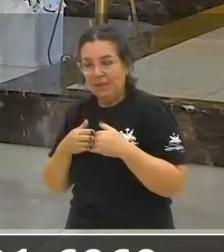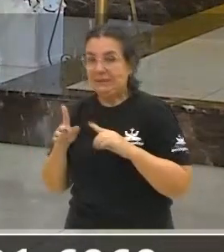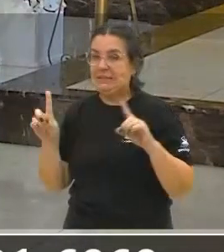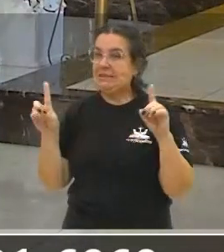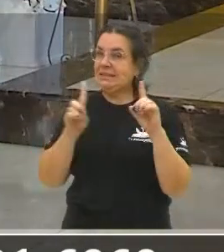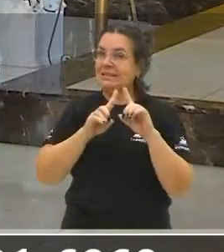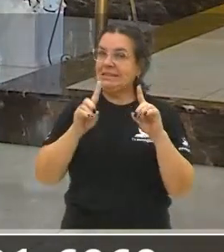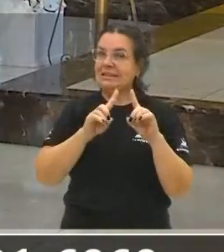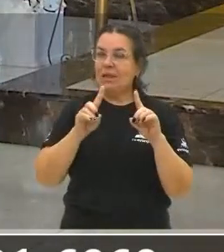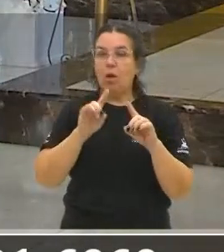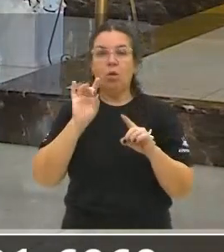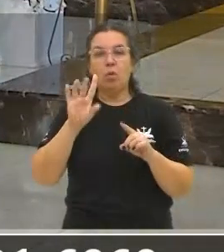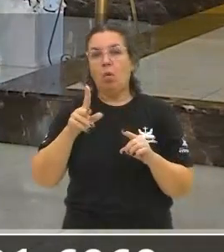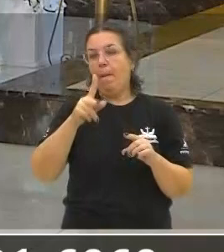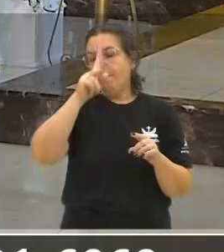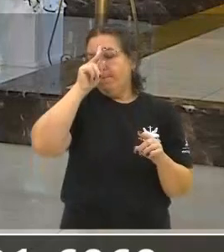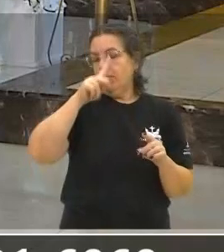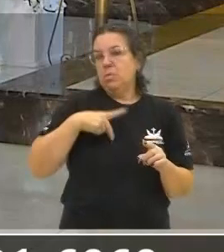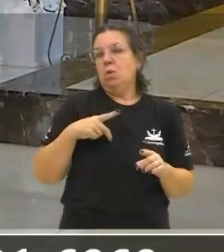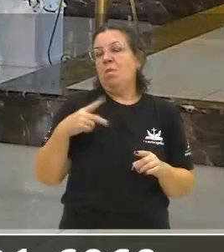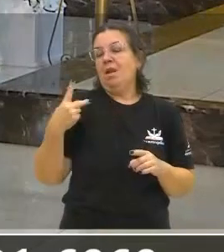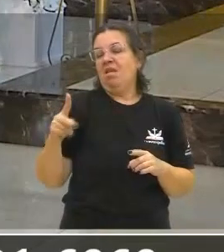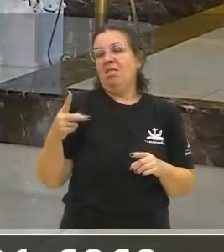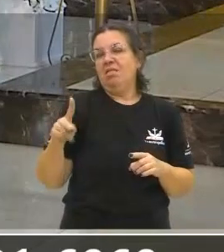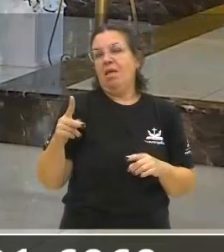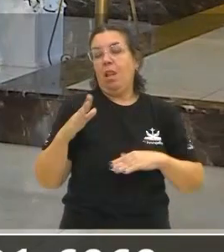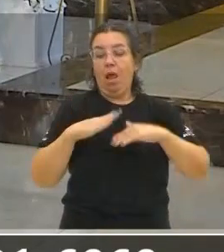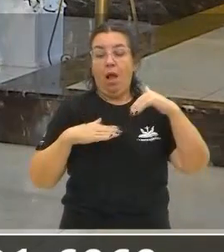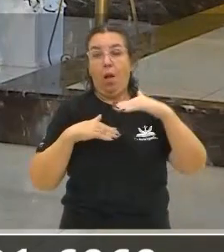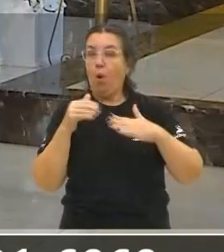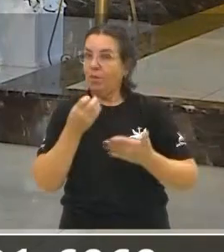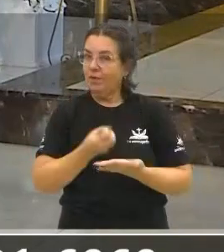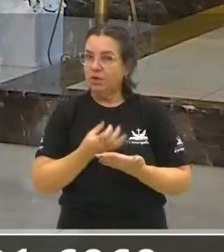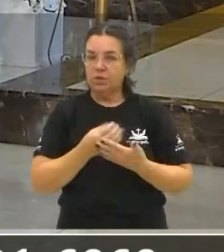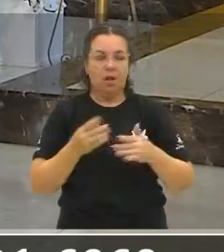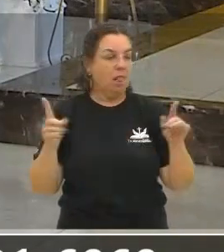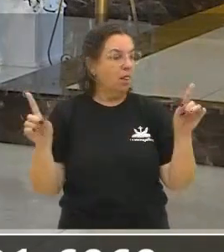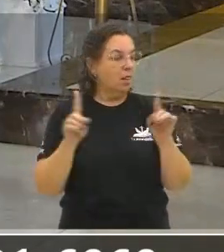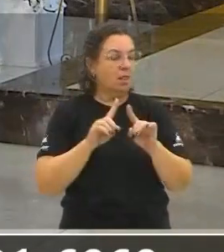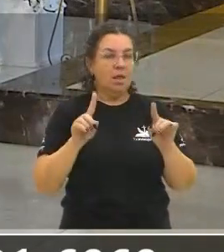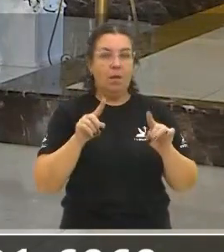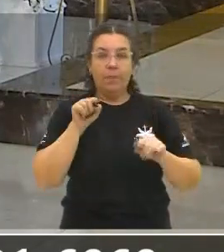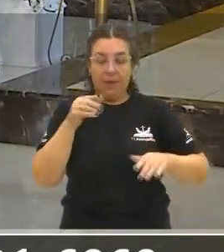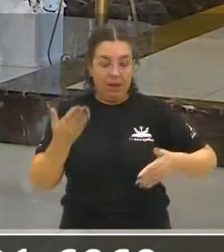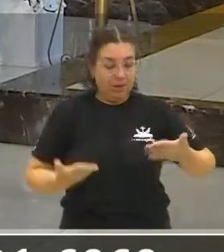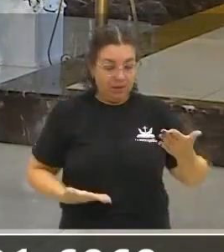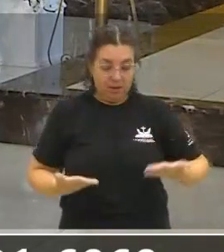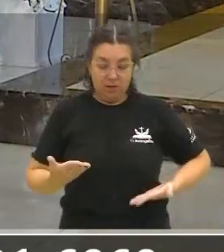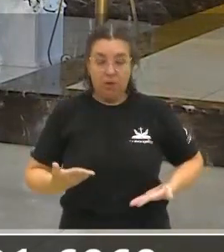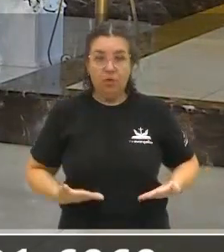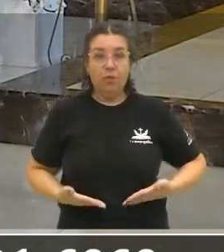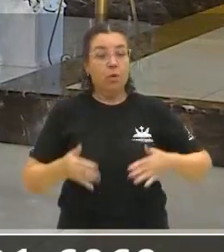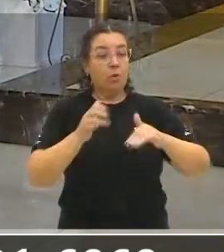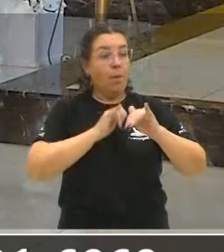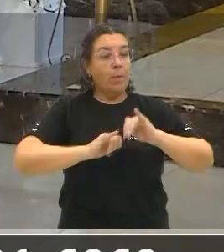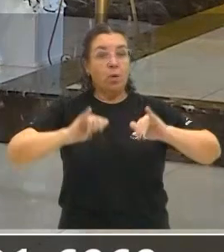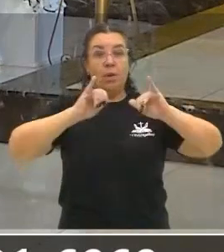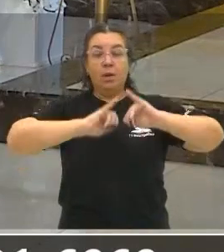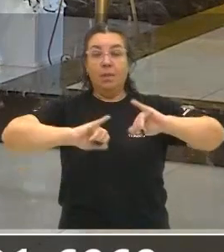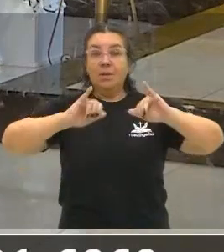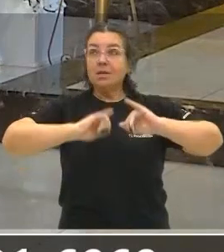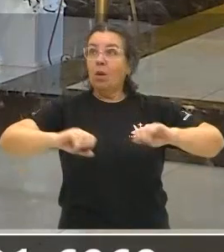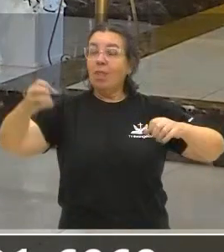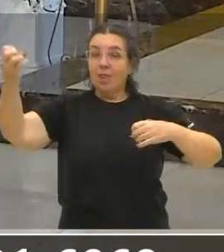se retroalimentar. A obra evangelizar está a serviço dessa proclamação da